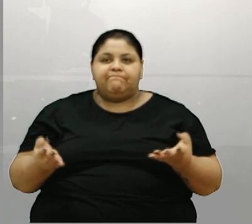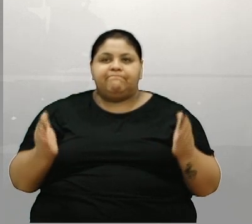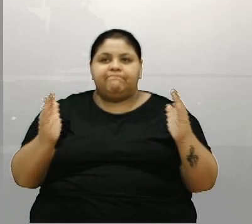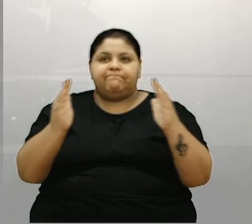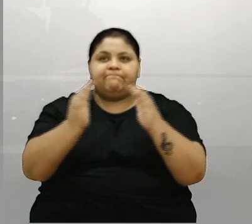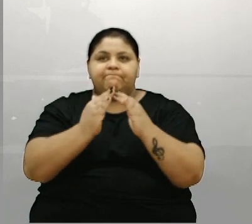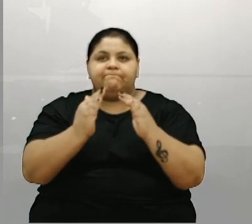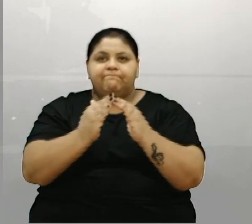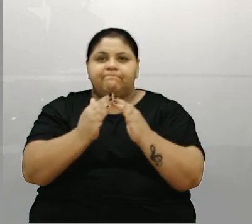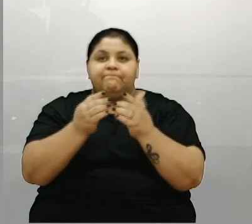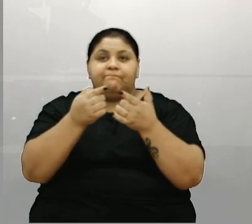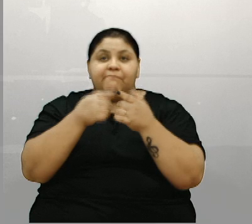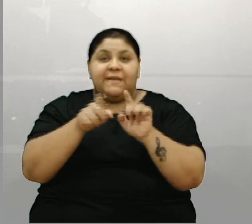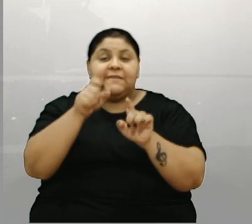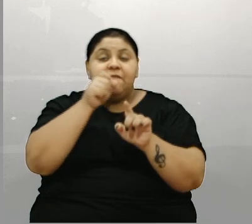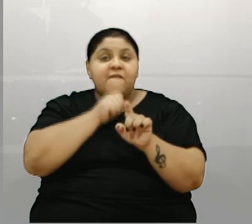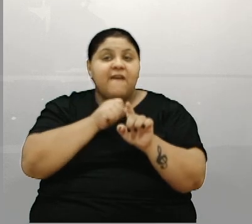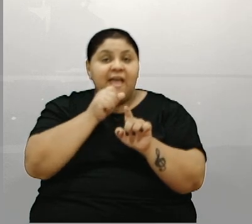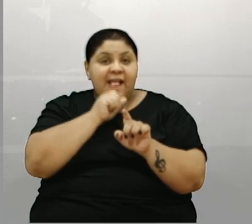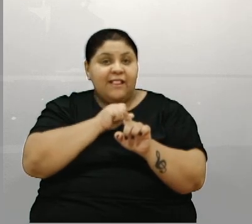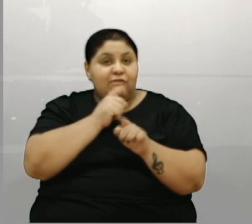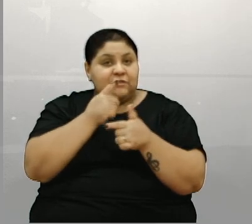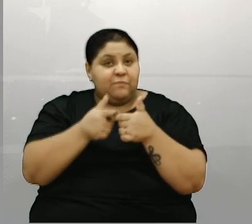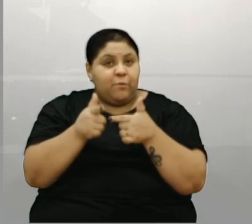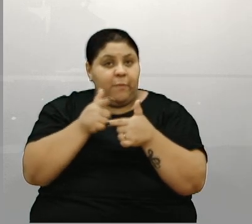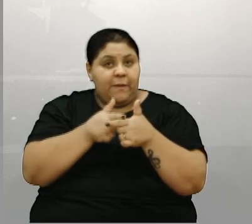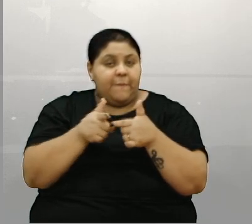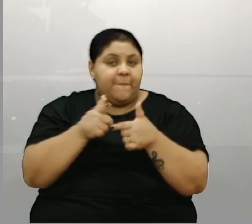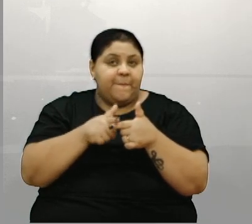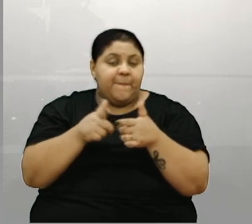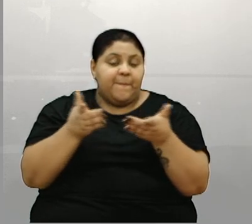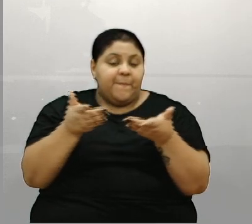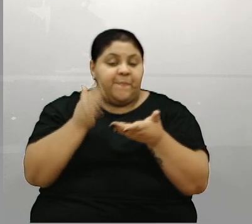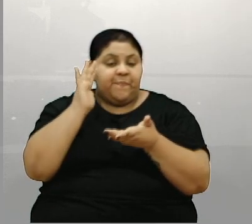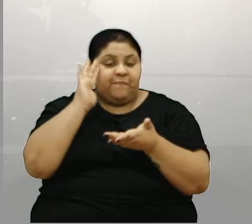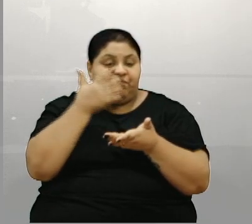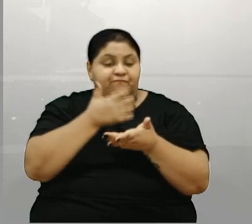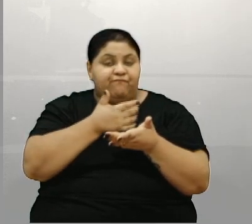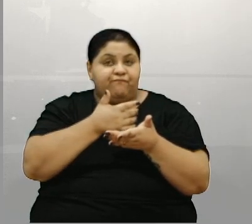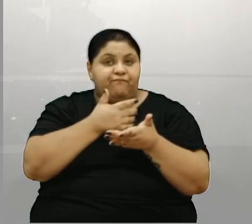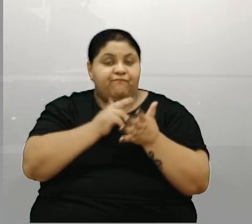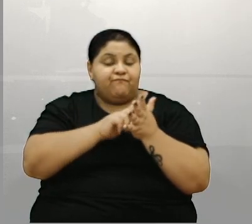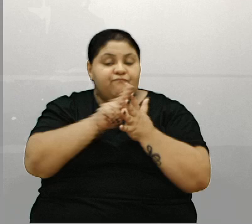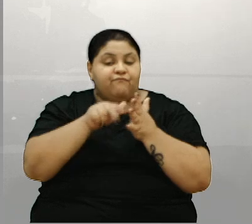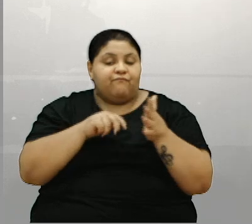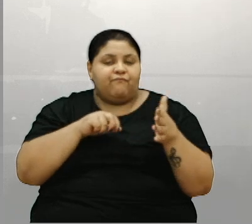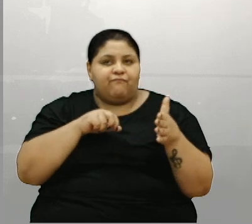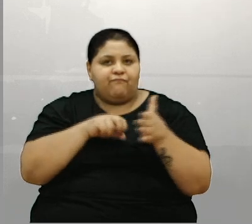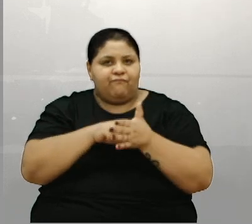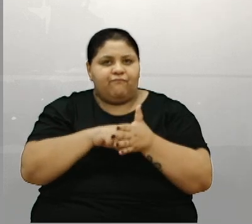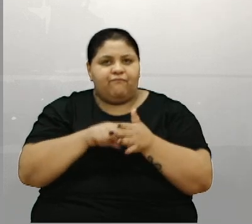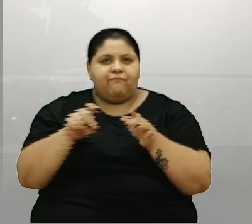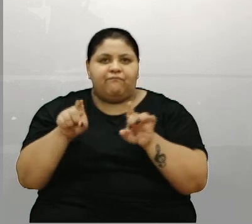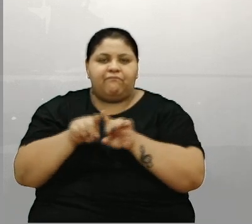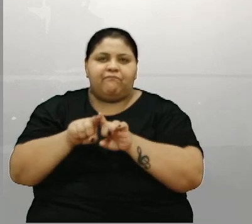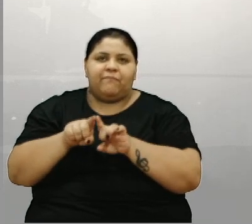mas lá é um caso antigo, onde que já aconteceu diversos acidentes, inclusive com